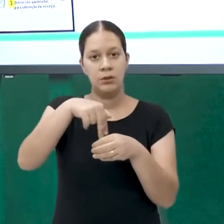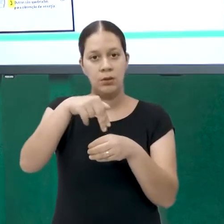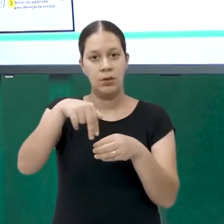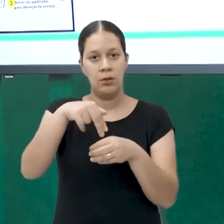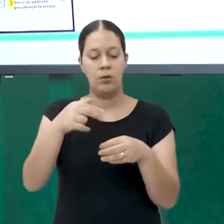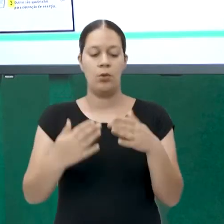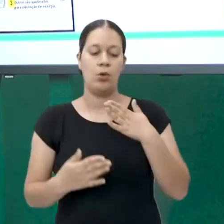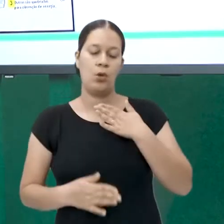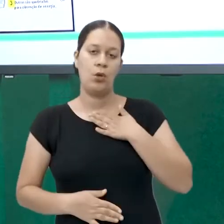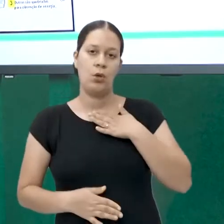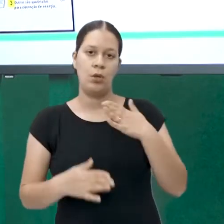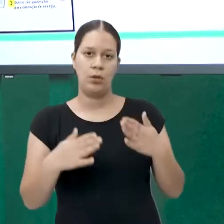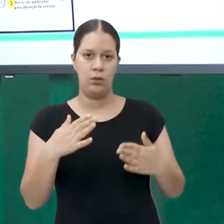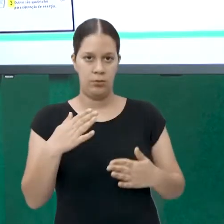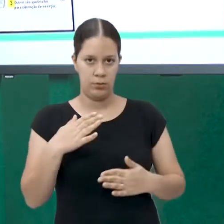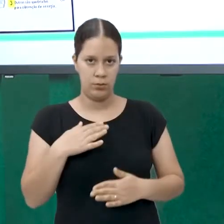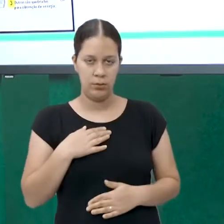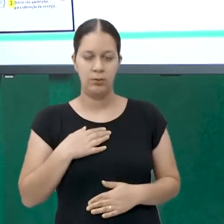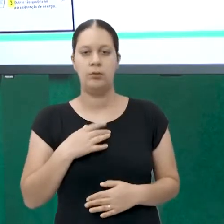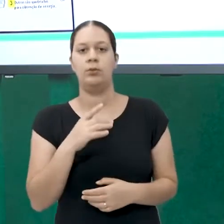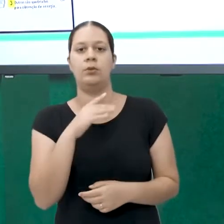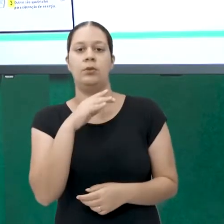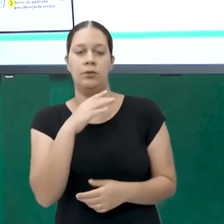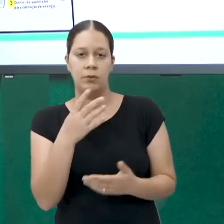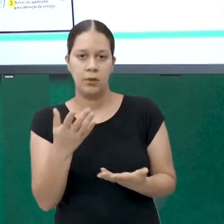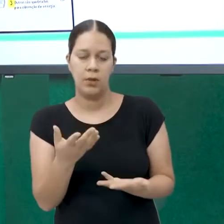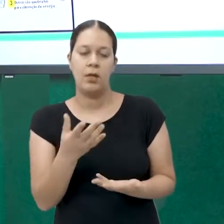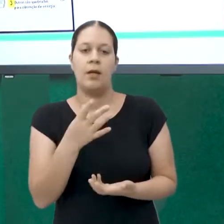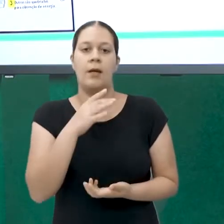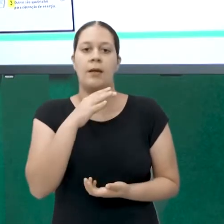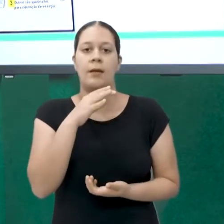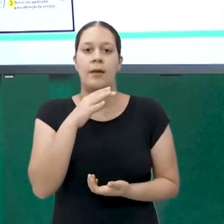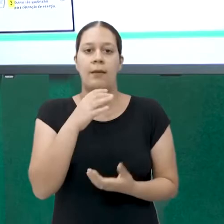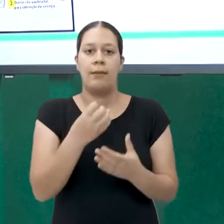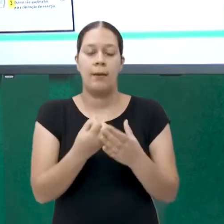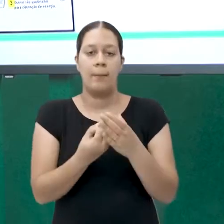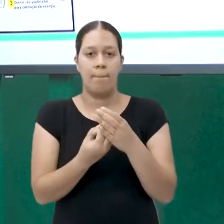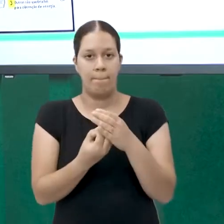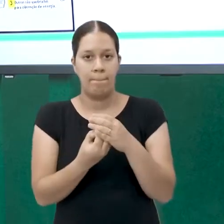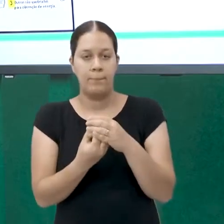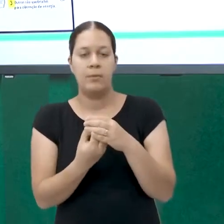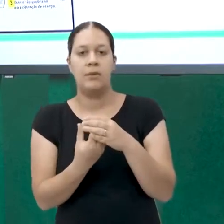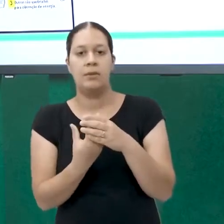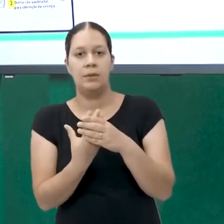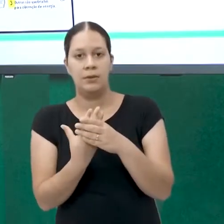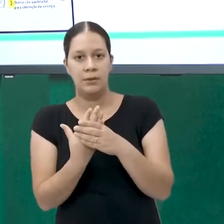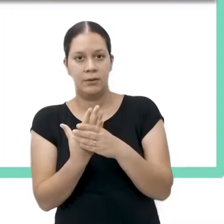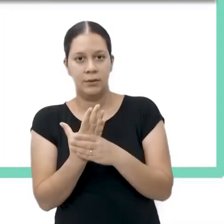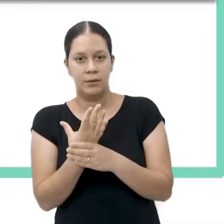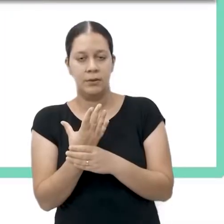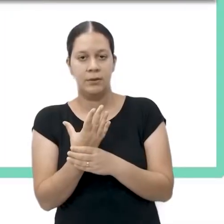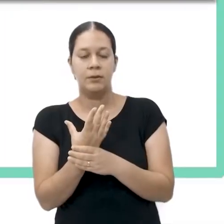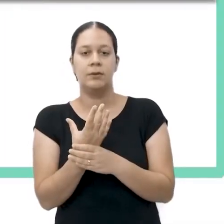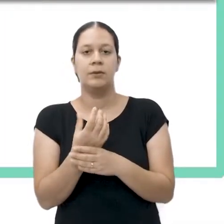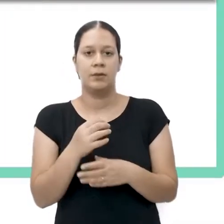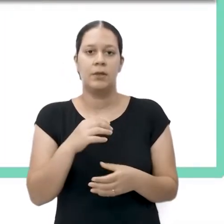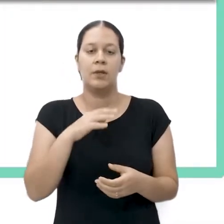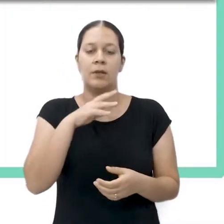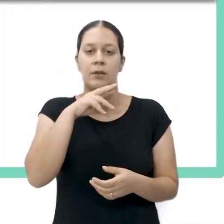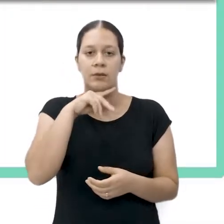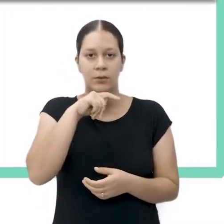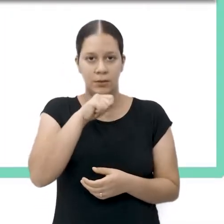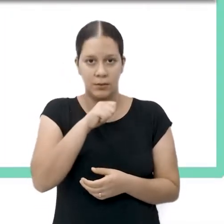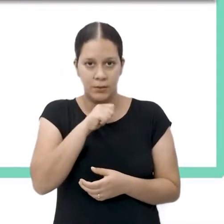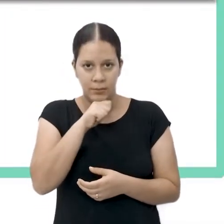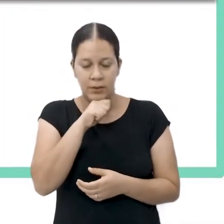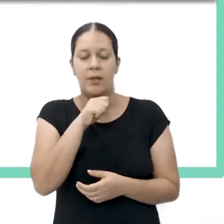dois tipos de nutrição, né, dos organismos. Você tem uma nutrição heterótrofa ou heterotrófica, tá?